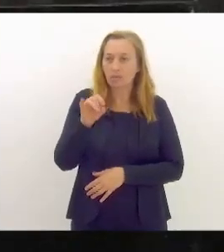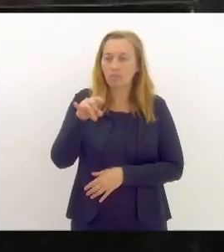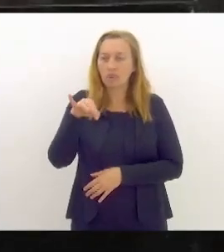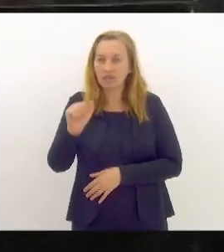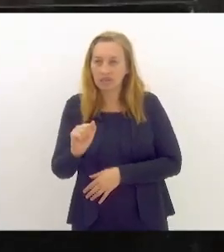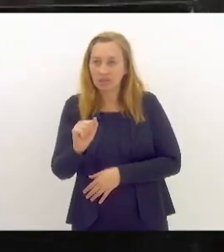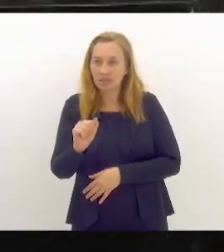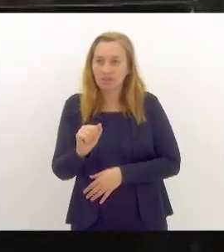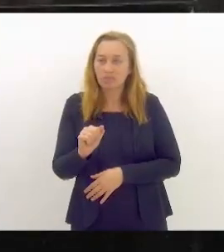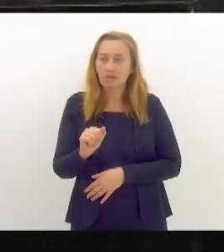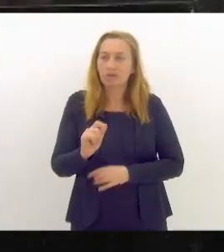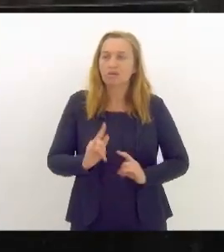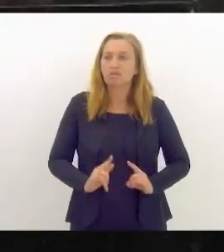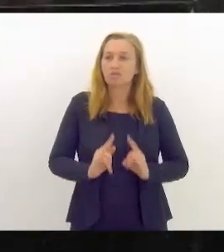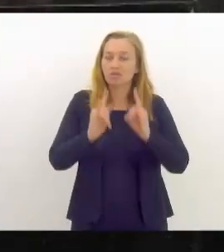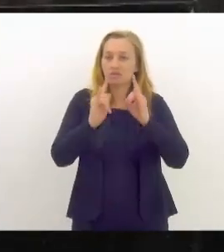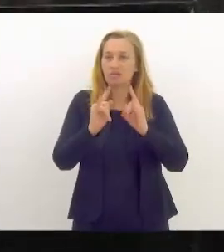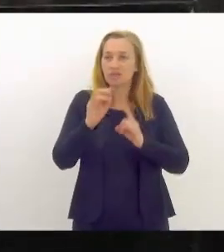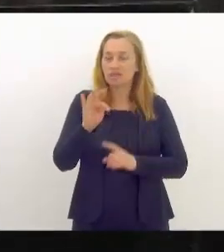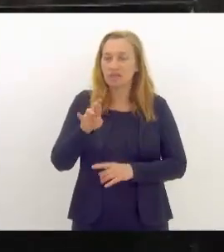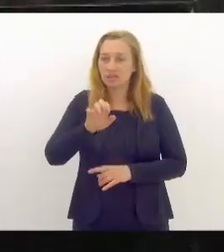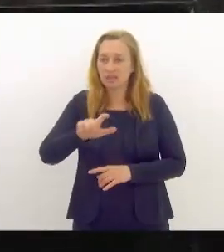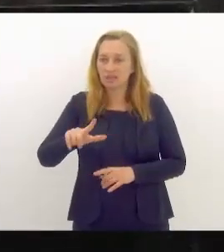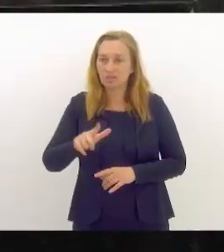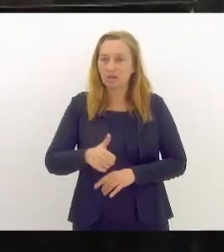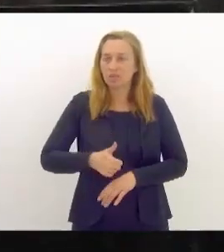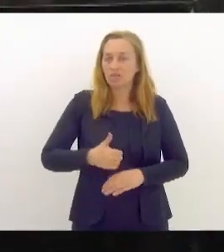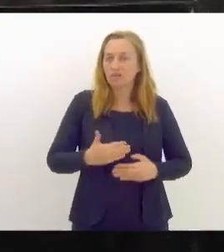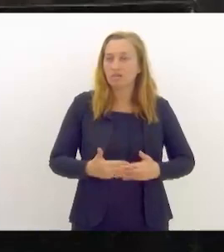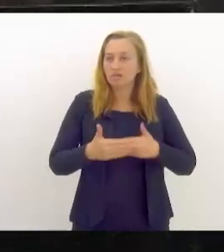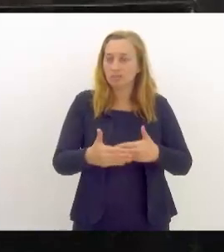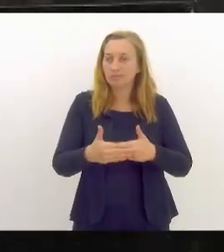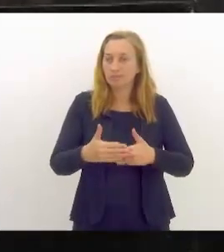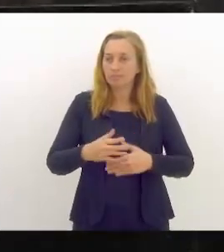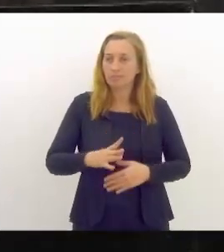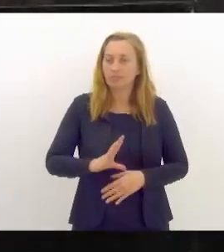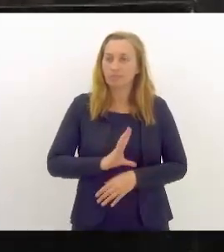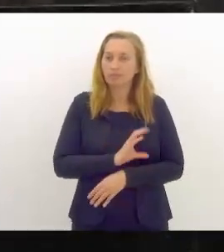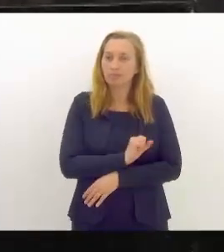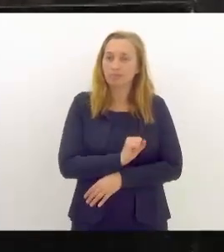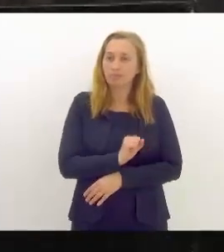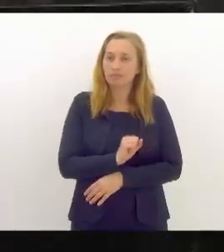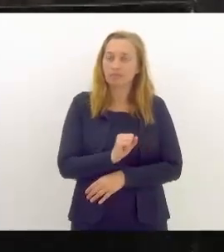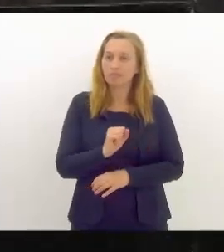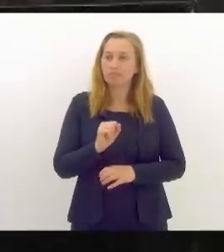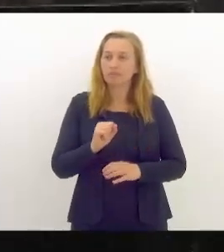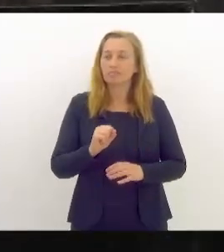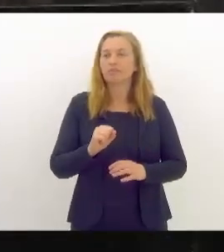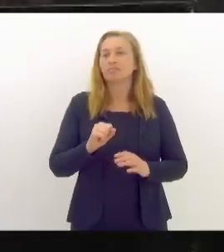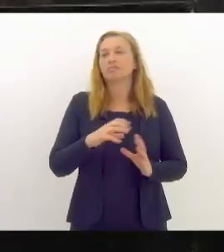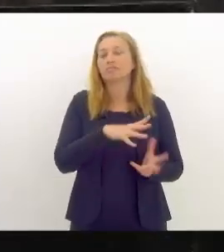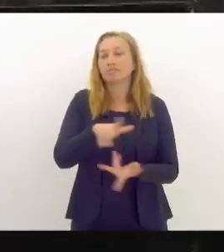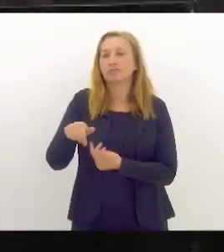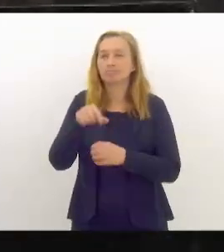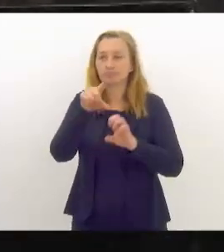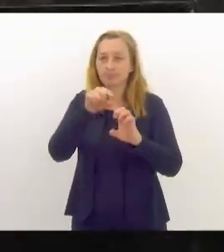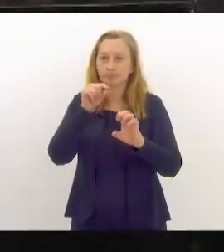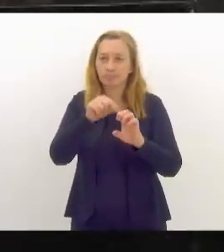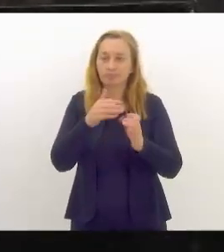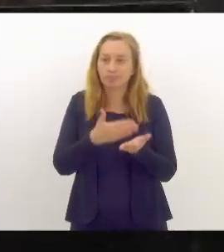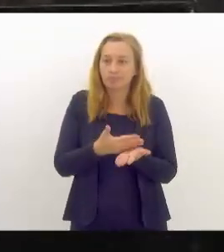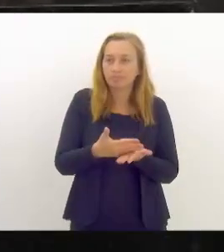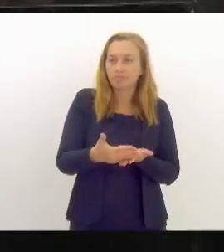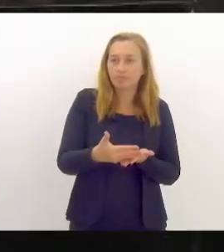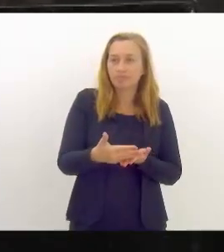subsolo do edifício Avenida Central onde eu dei os meus primeiros passos e me apaixonei pelo mundo do empreendedorismo foi aqui que eu comecei